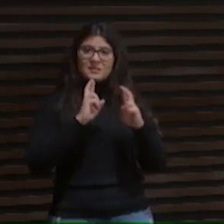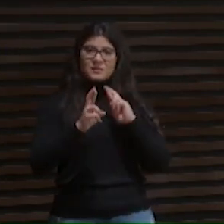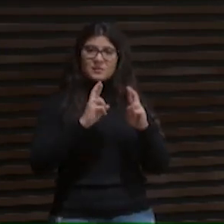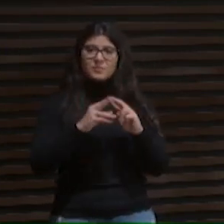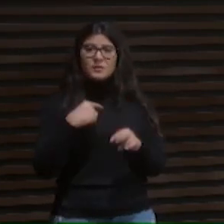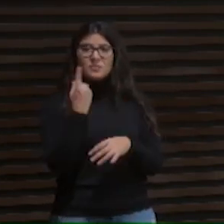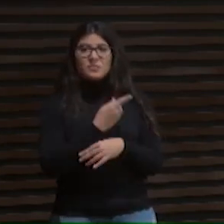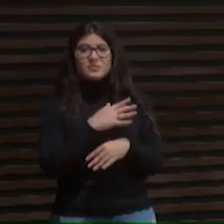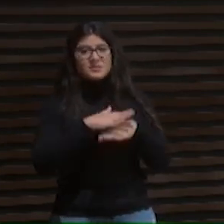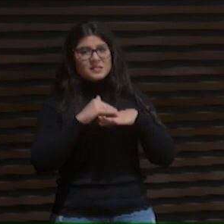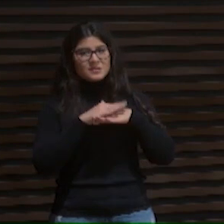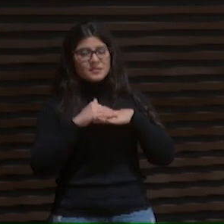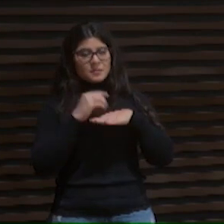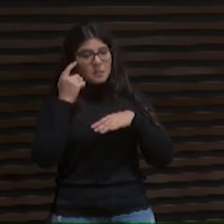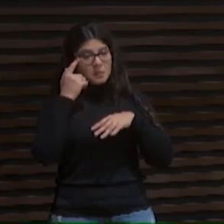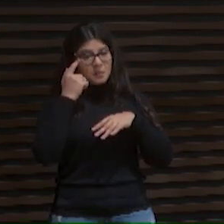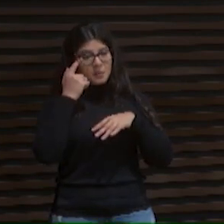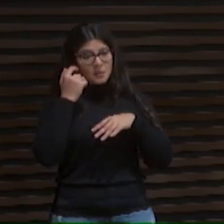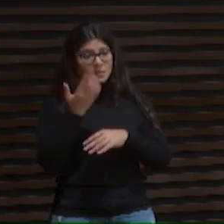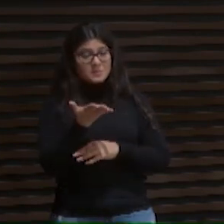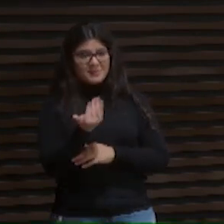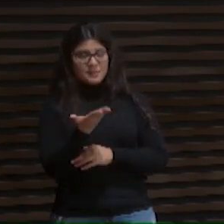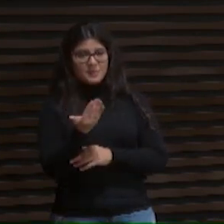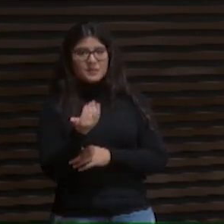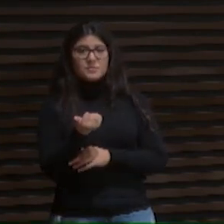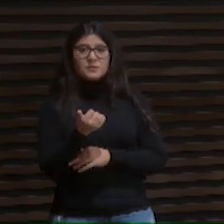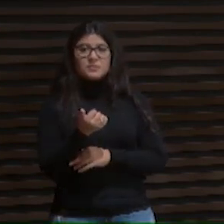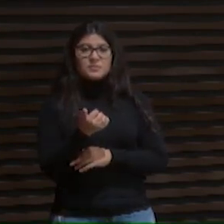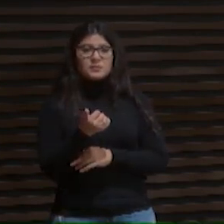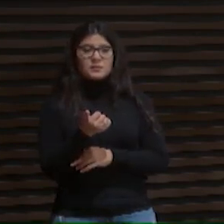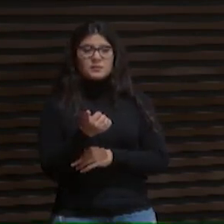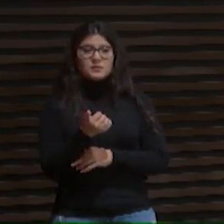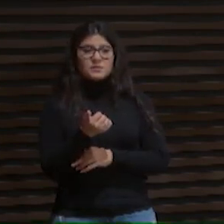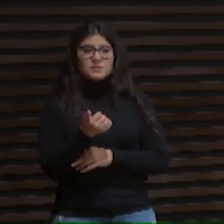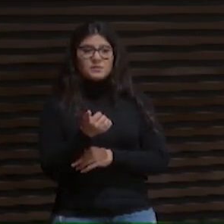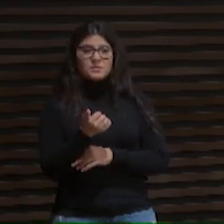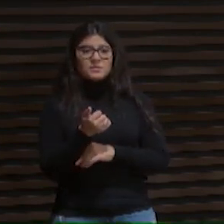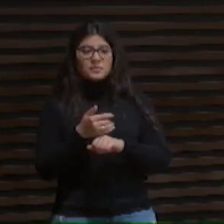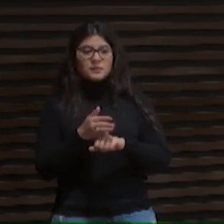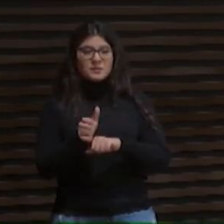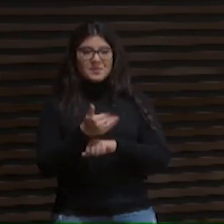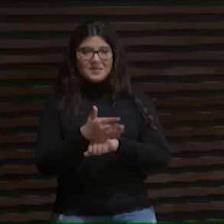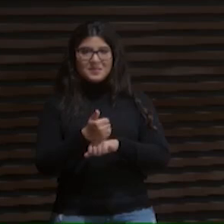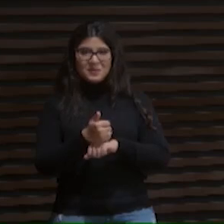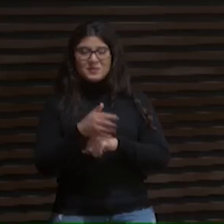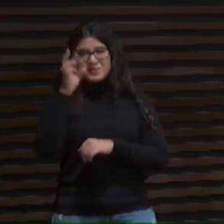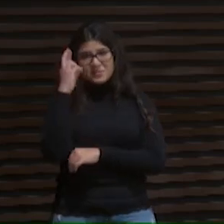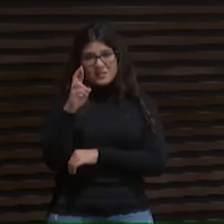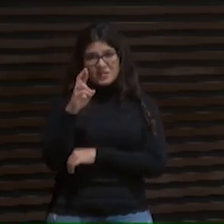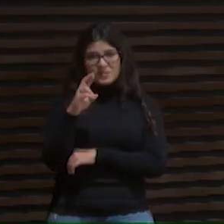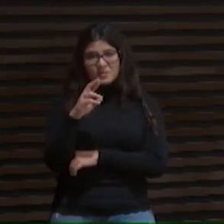nós somos chamados a ser emissários do Senhor, como se Ele estivesse